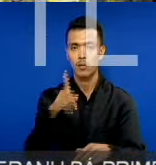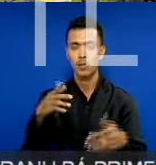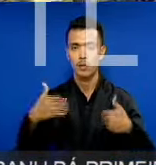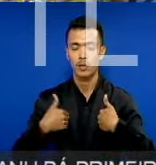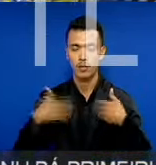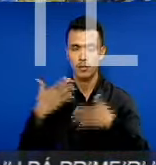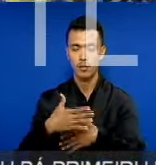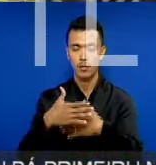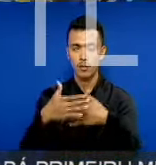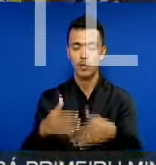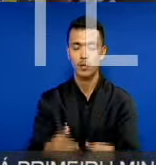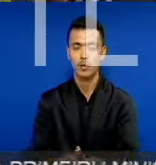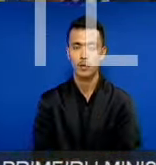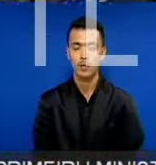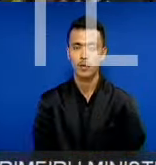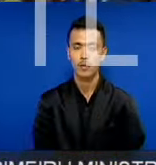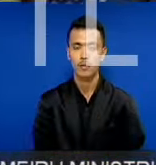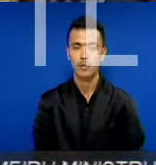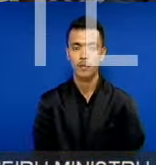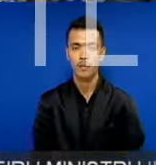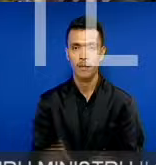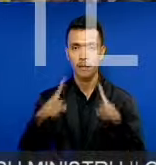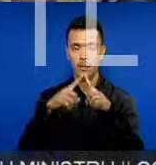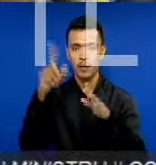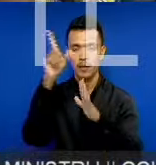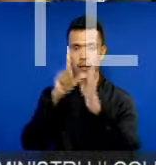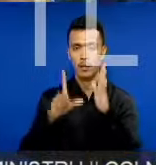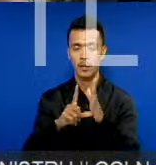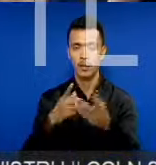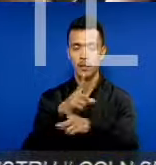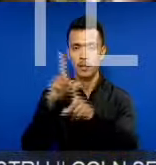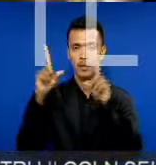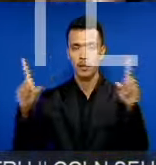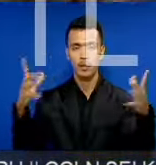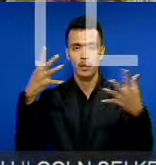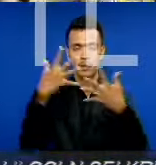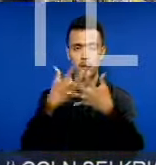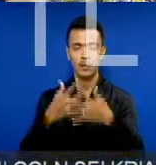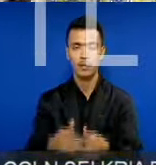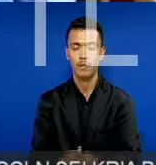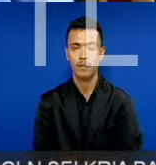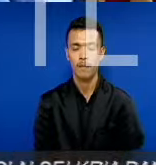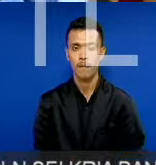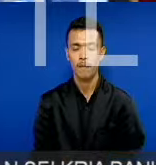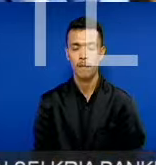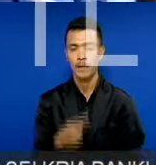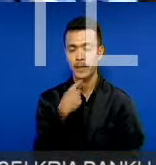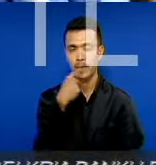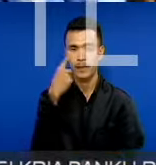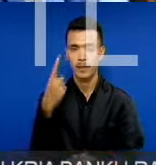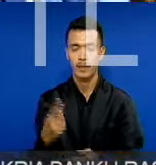processo fiscalização abstrata nia larang ba lei indulto no comutação pena. Deolino dos Santos